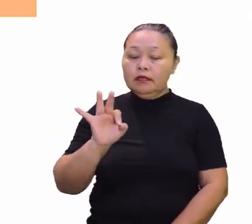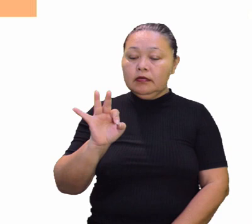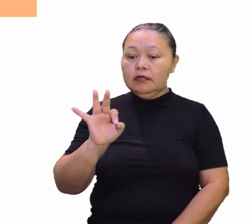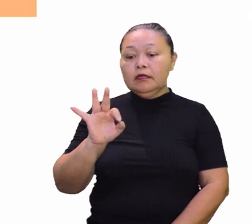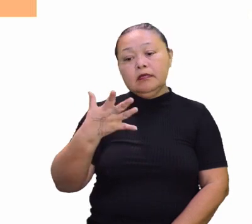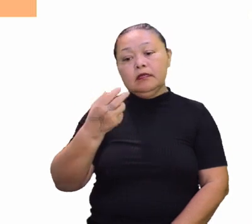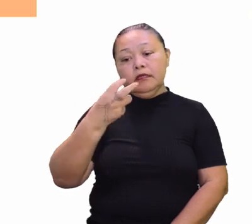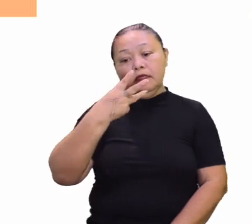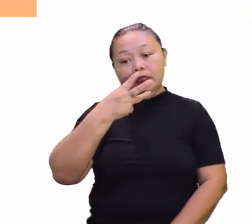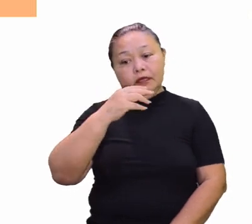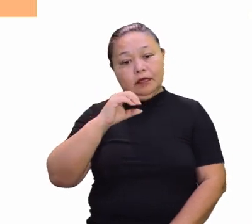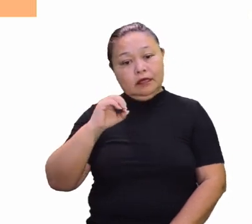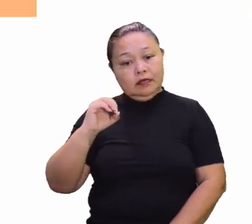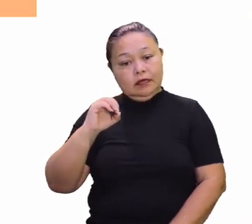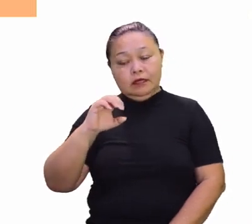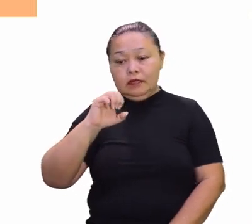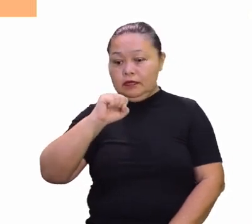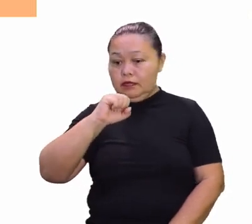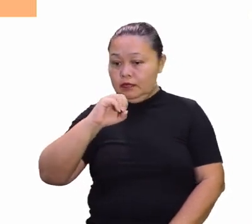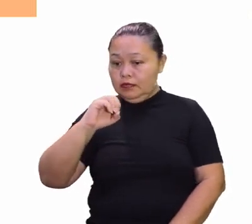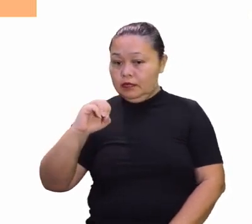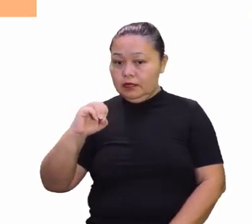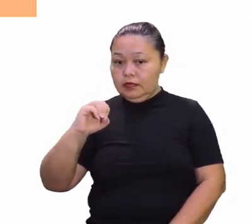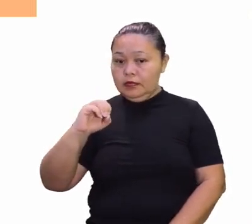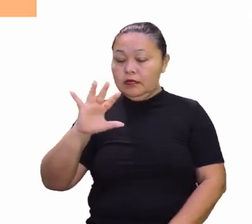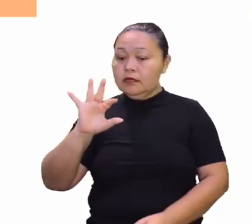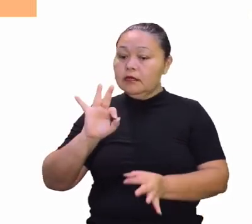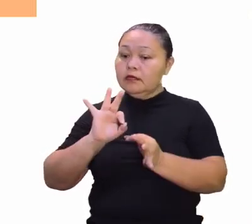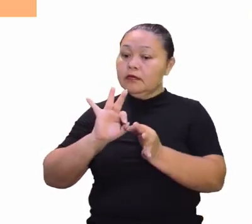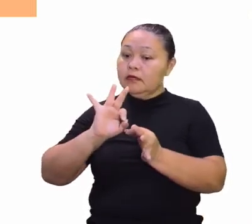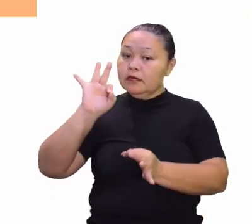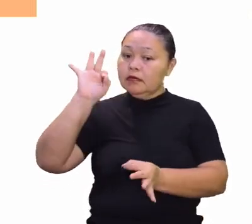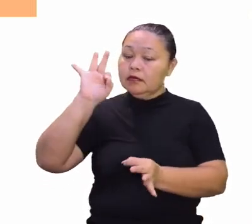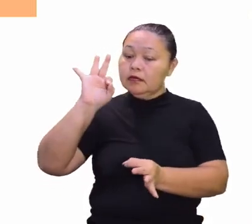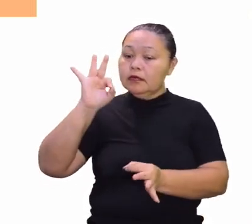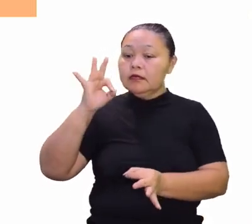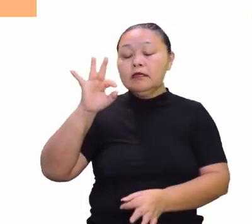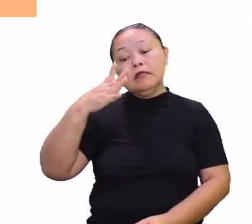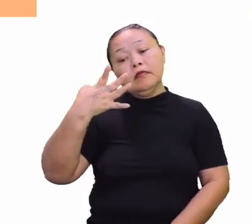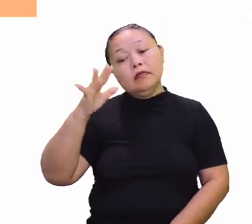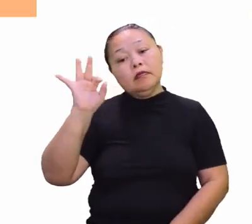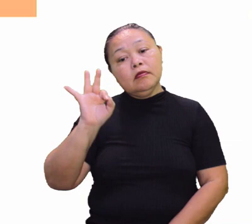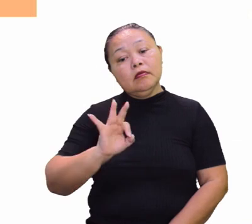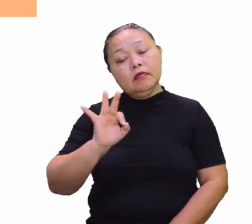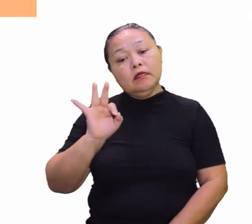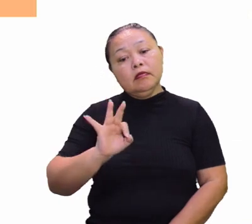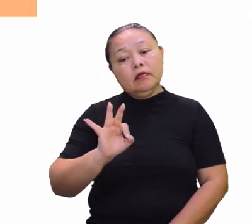30% entre 300 e 800 metros e